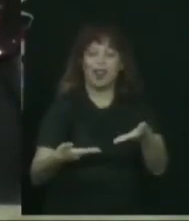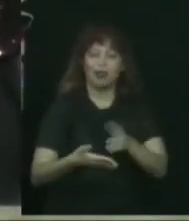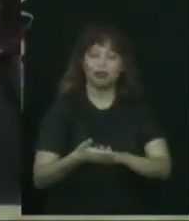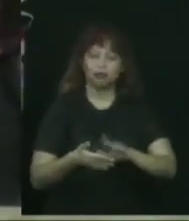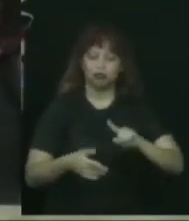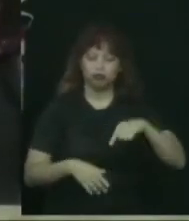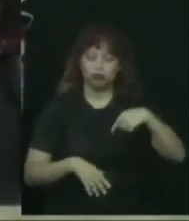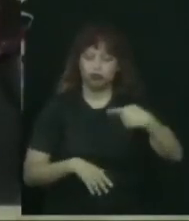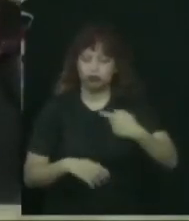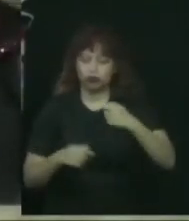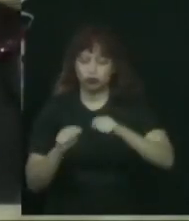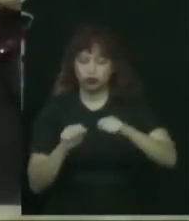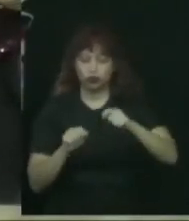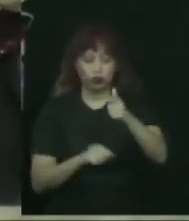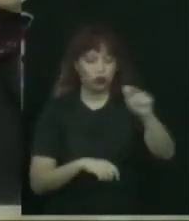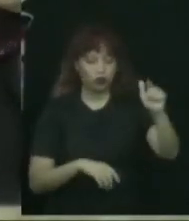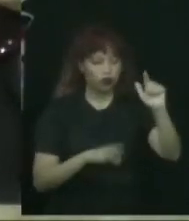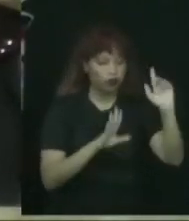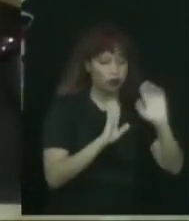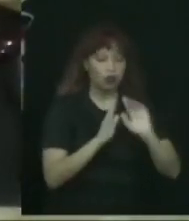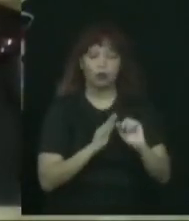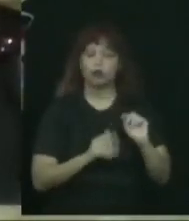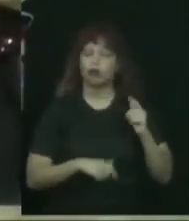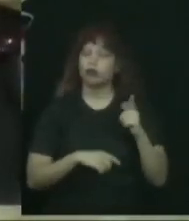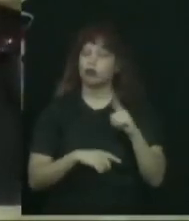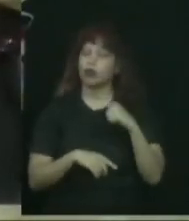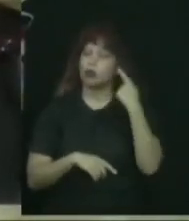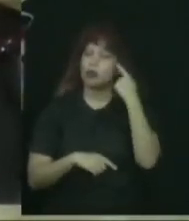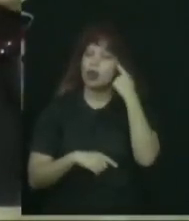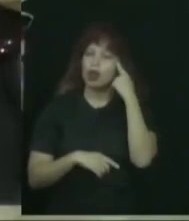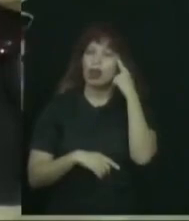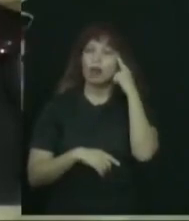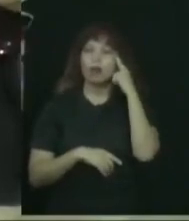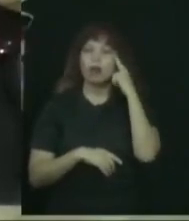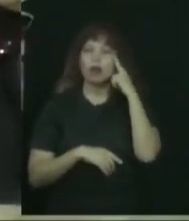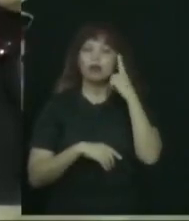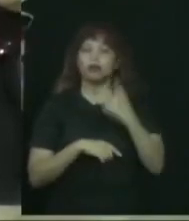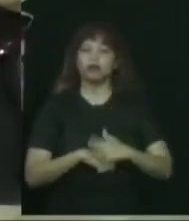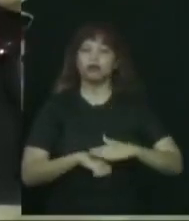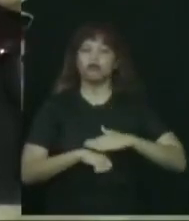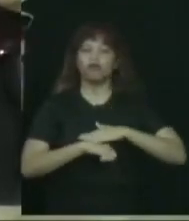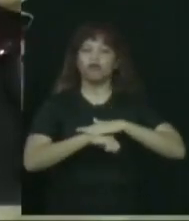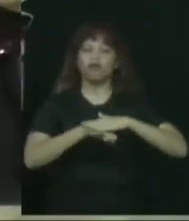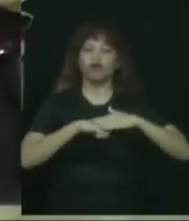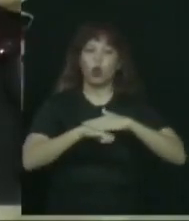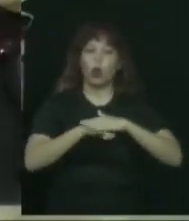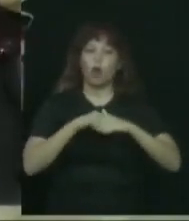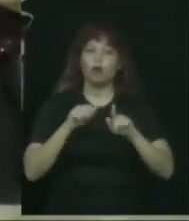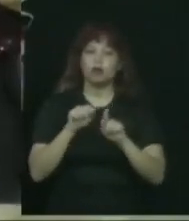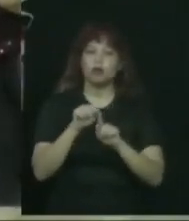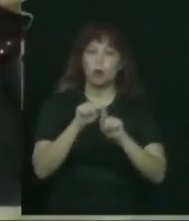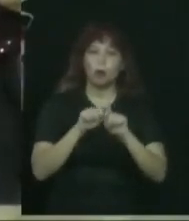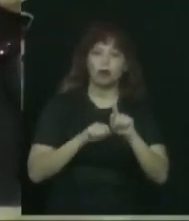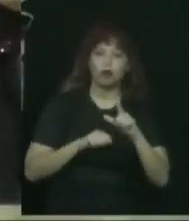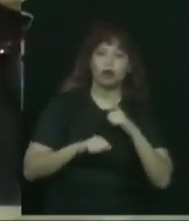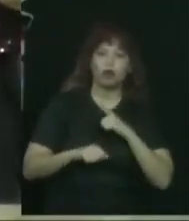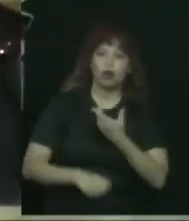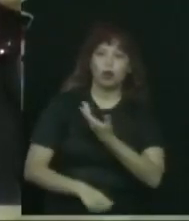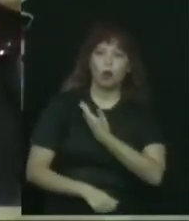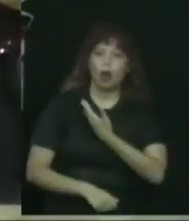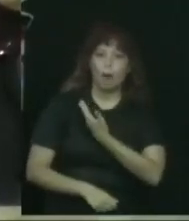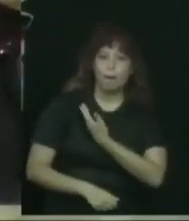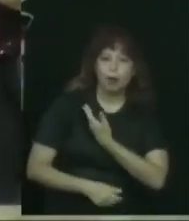de modo não deliberado lembrei-me de uma conversa que a cerca de um mês tive com um amigo